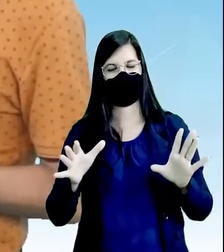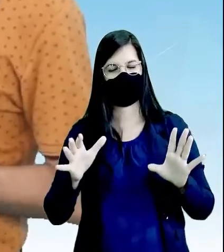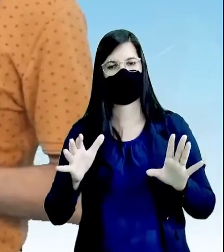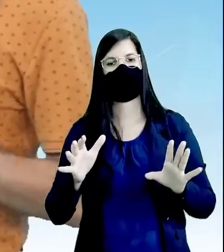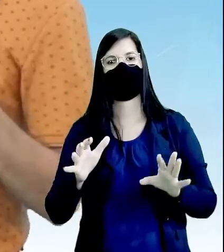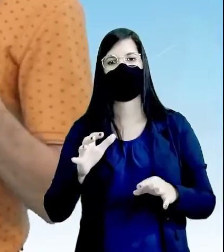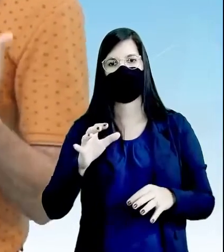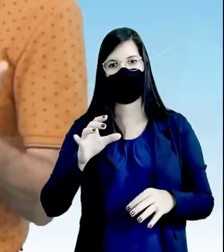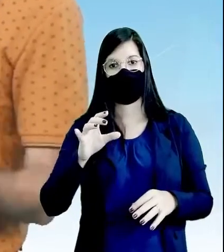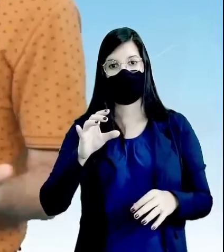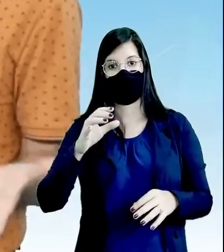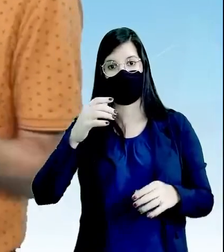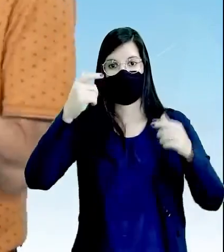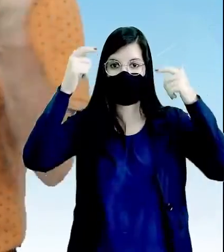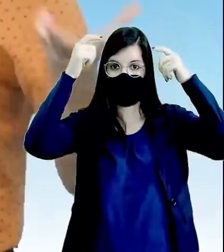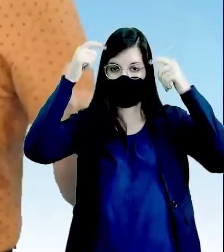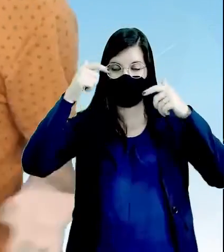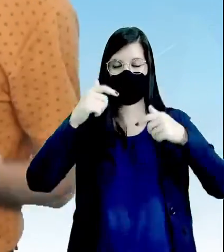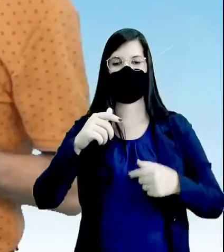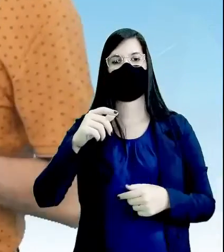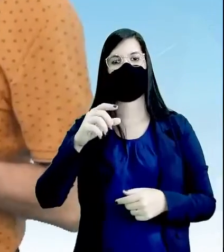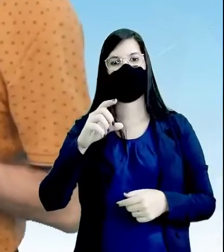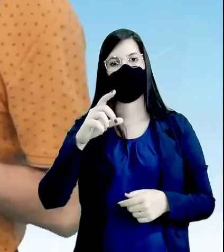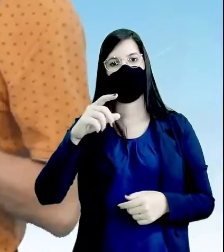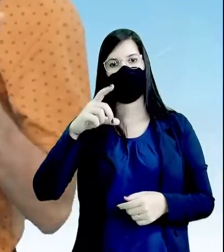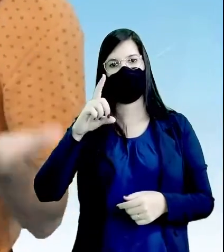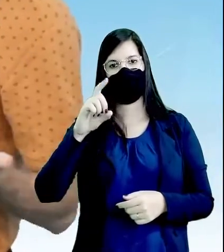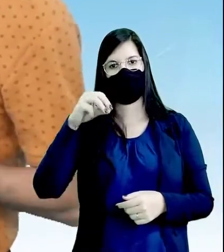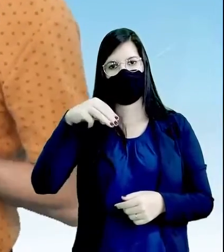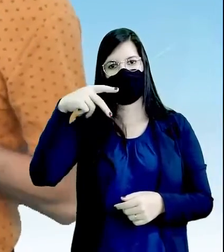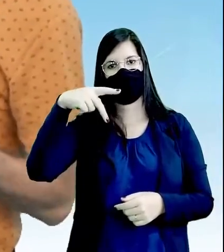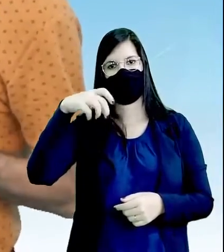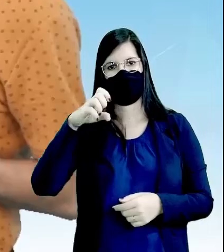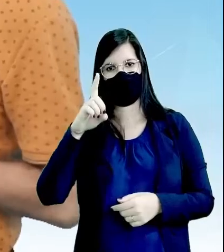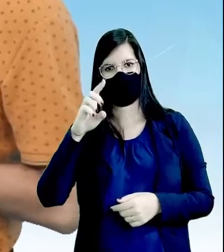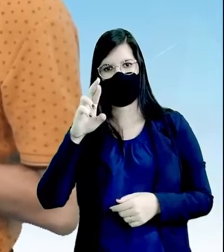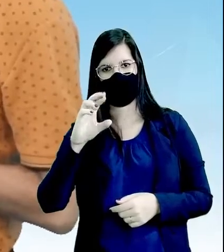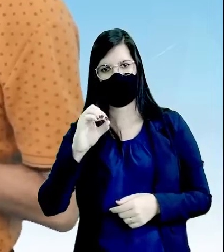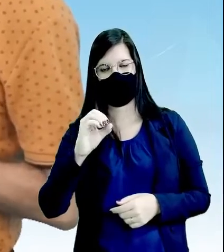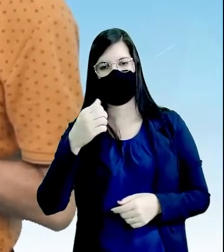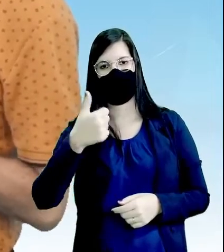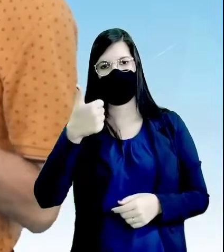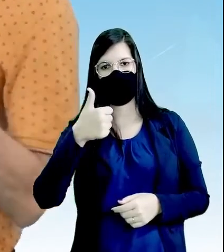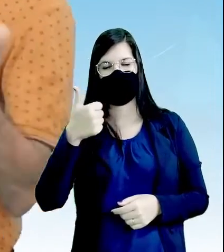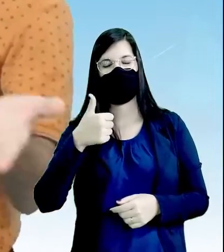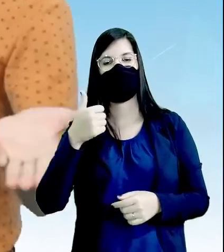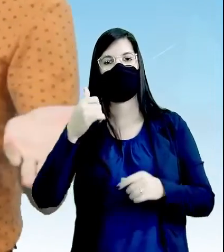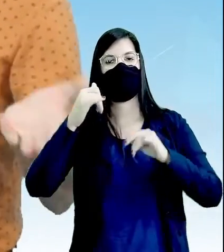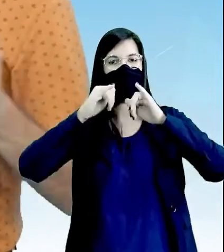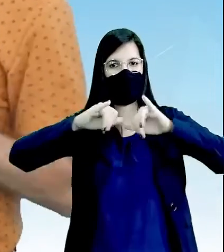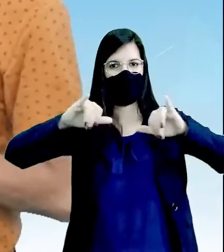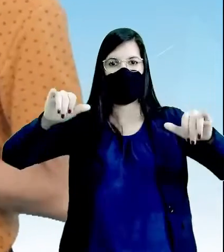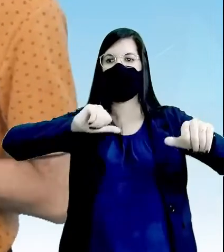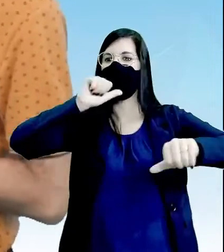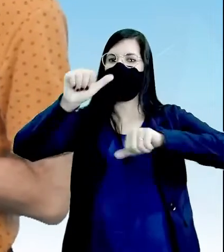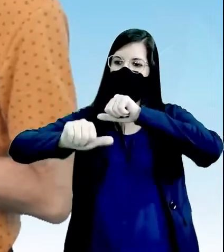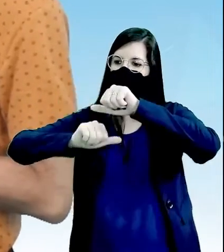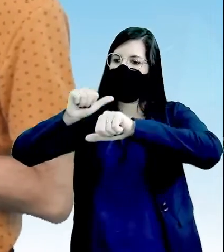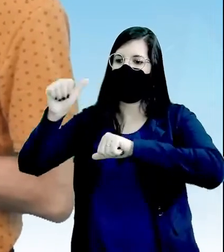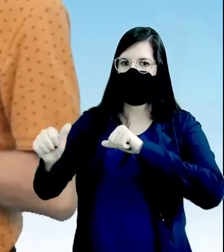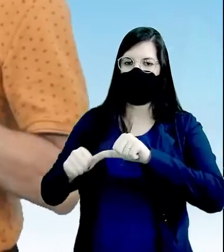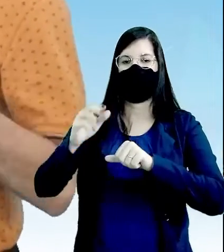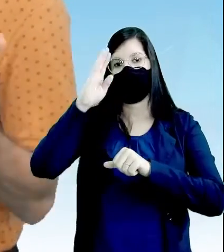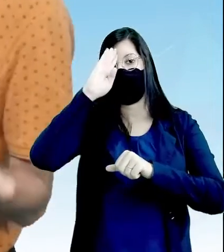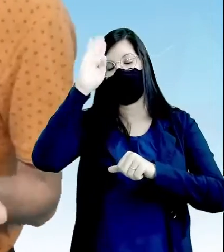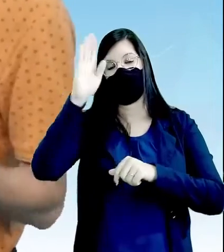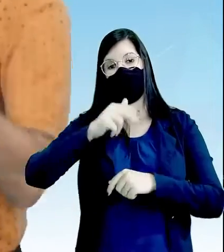I tinha prometido mudanças radicais e benéficas para o país, especificamente para o Nordeste,